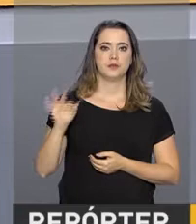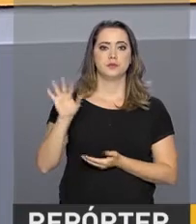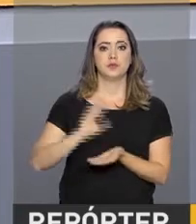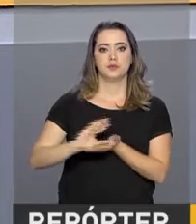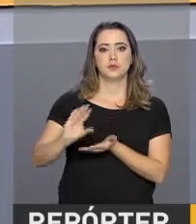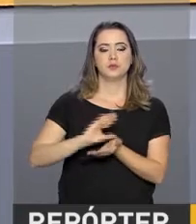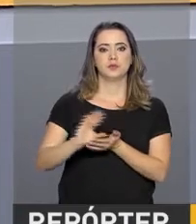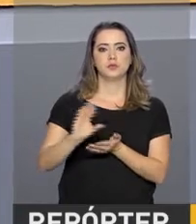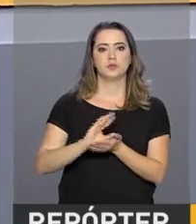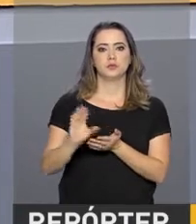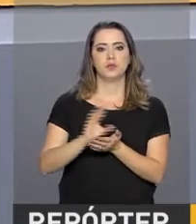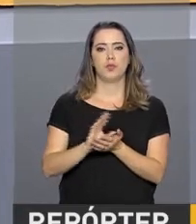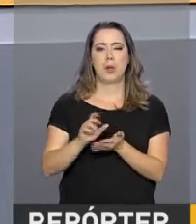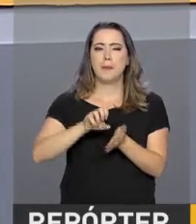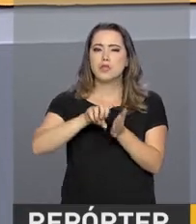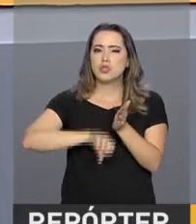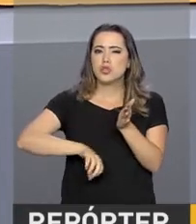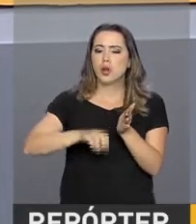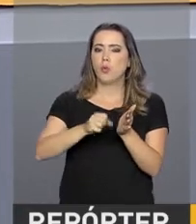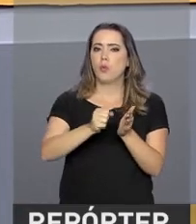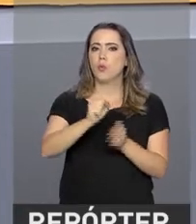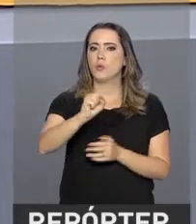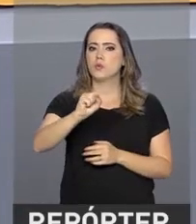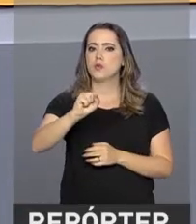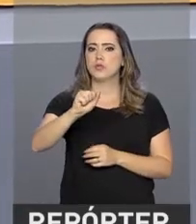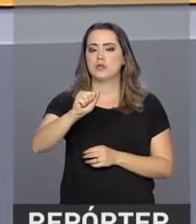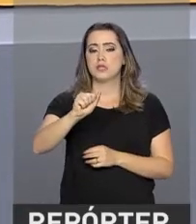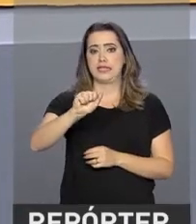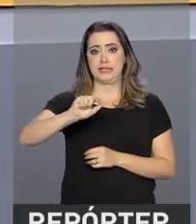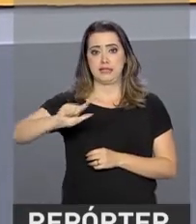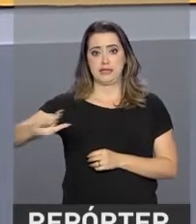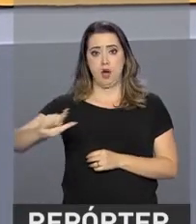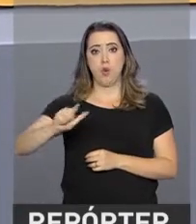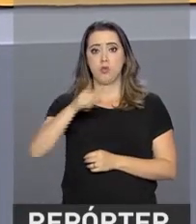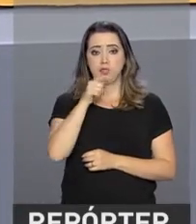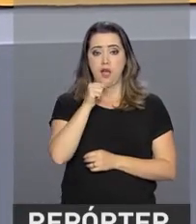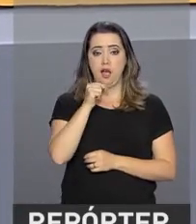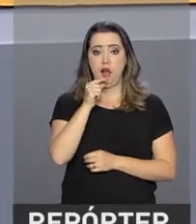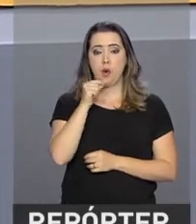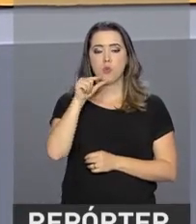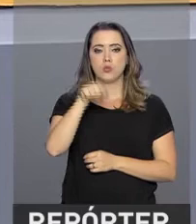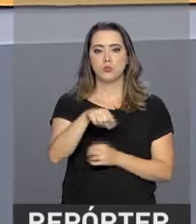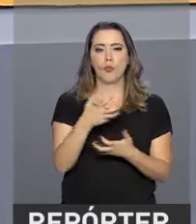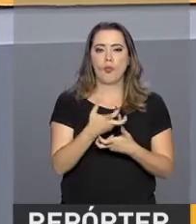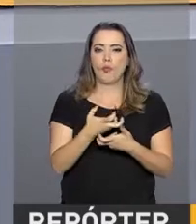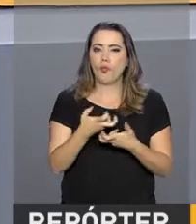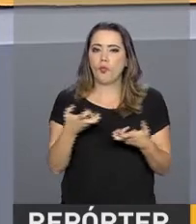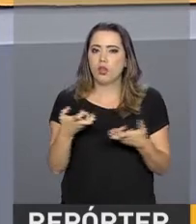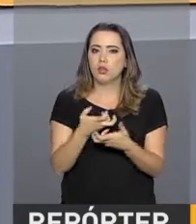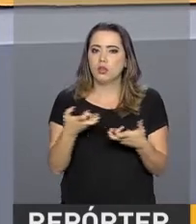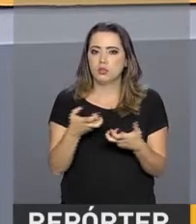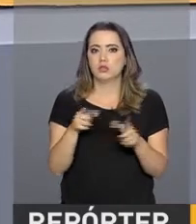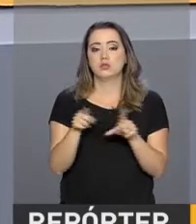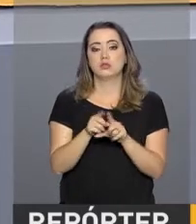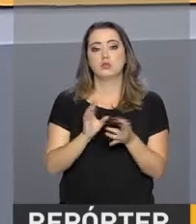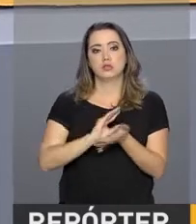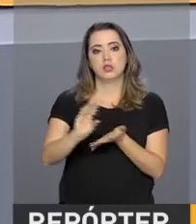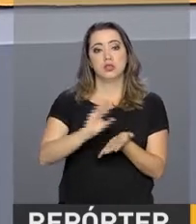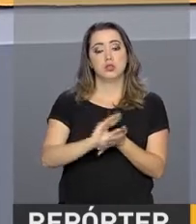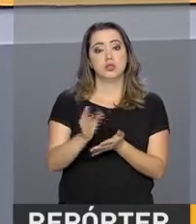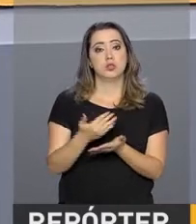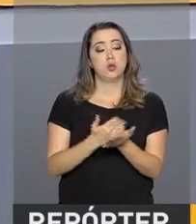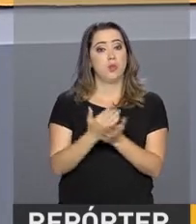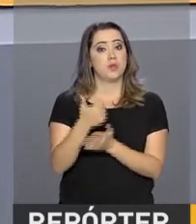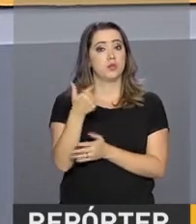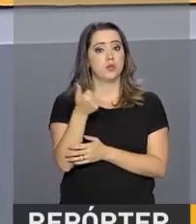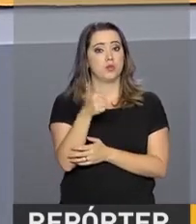federal está investindo na dessalinização para garantir água boa de beber no semiárido. Os investimentos, iniciados em